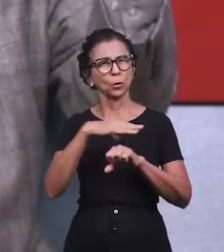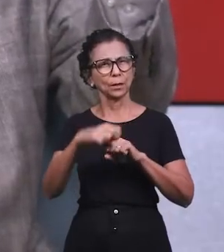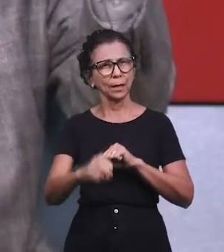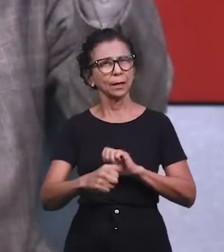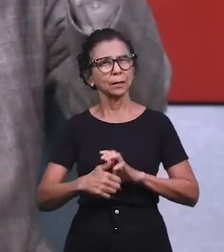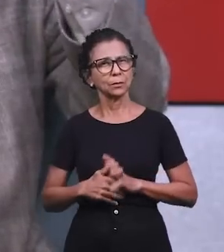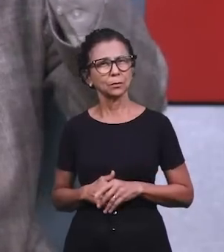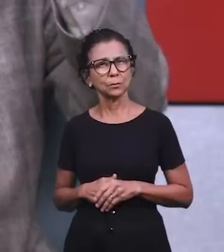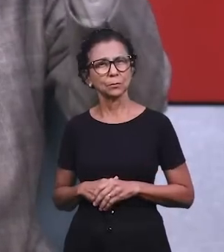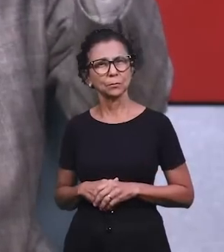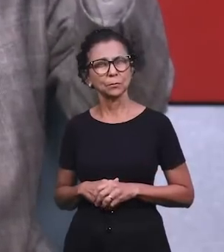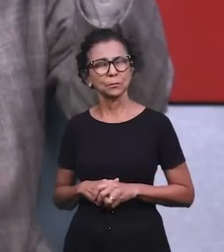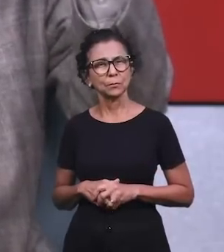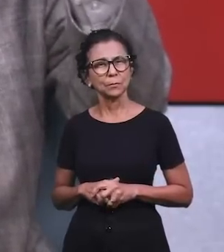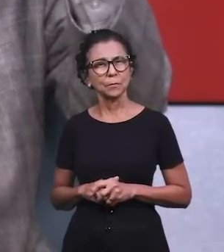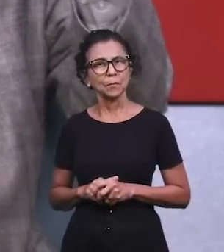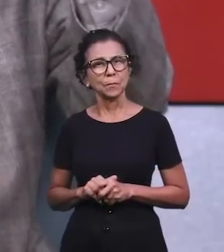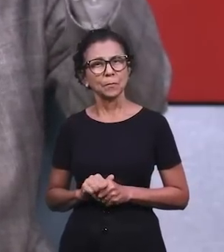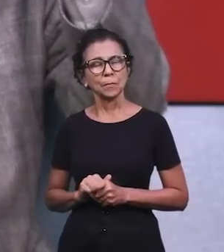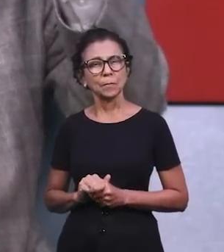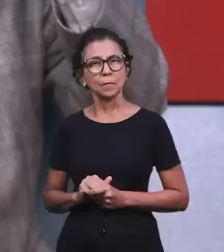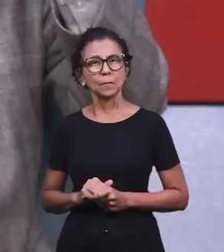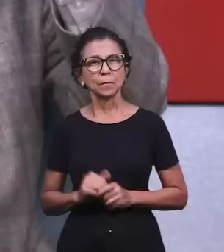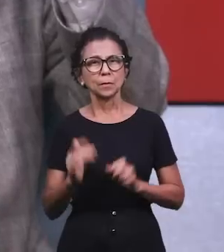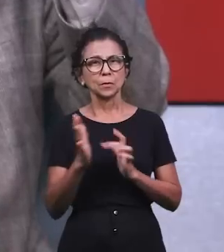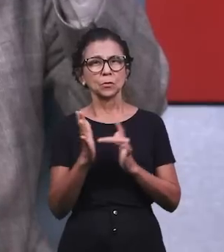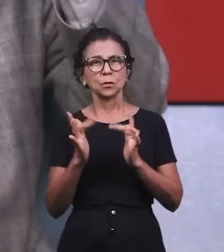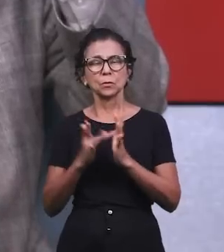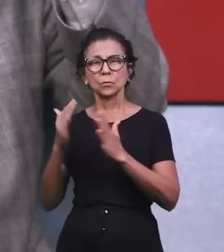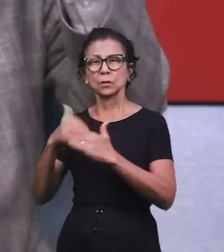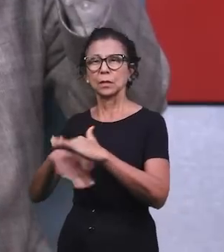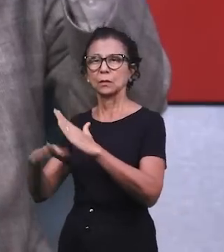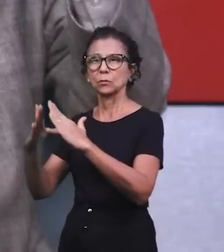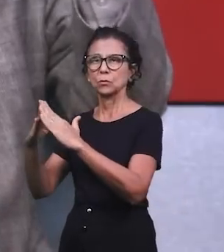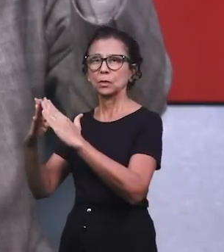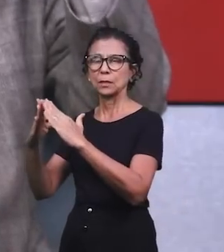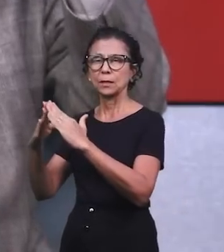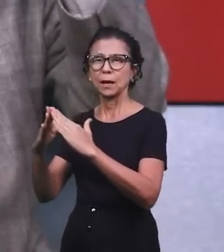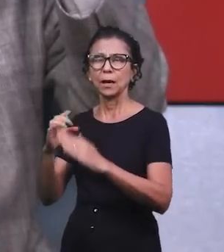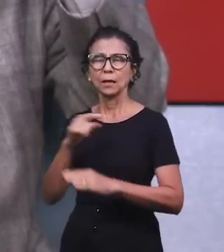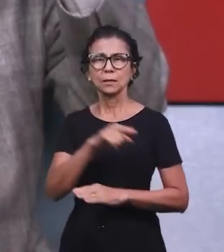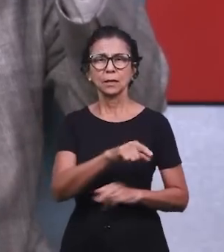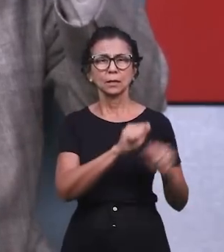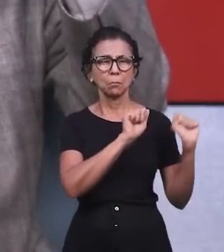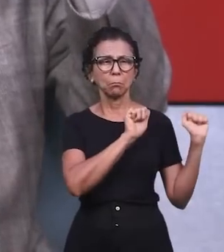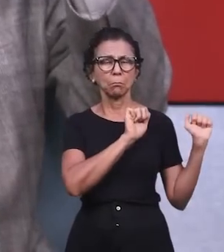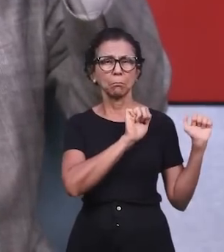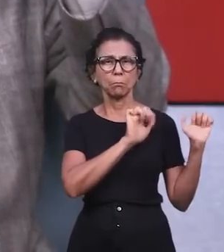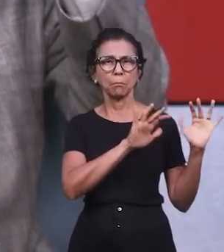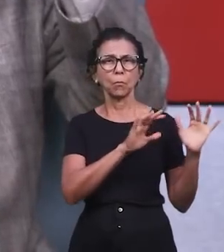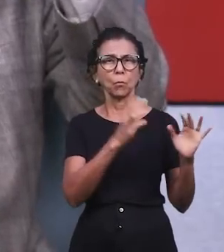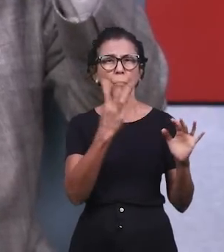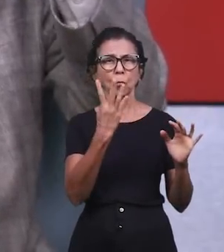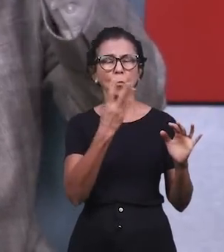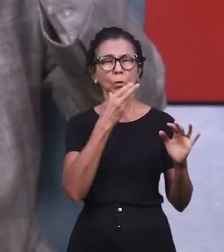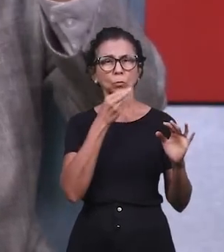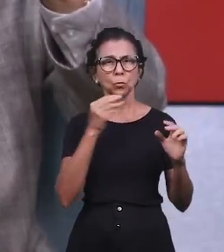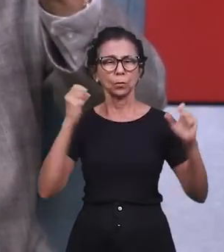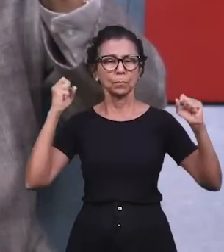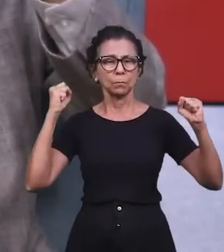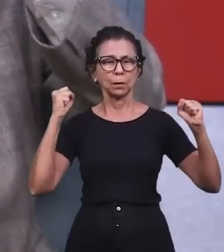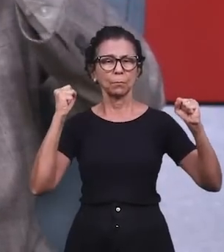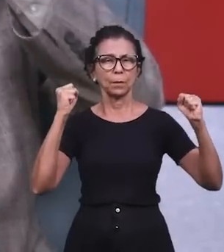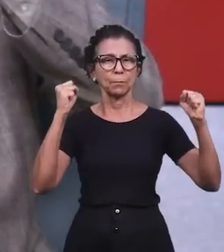multidão apertava e foi trazido aquele na maca, aquele paralítico que foi colocado pelo telhado,